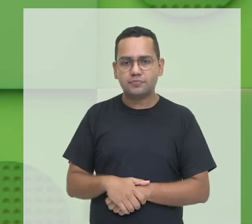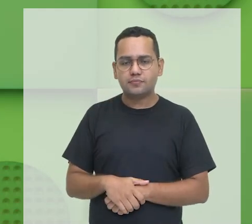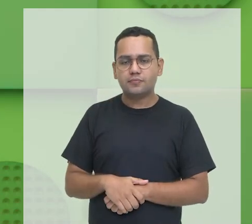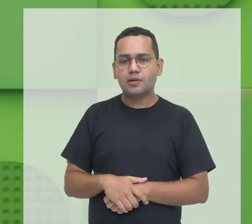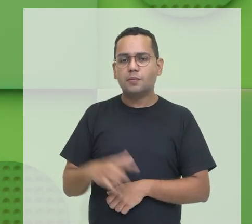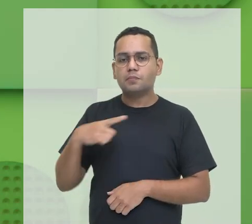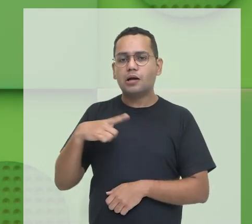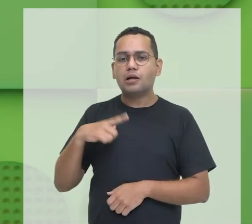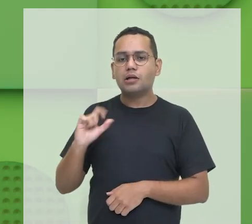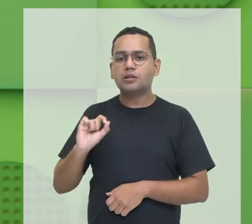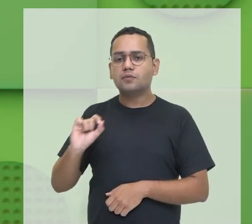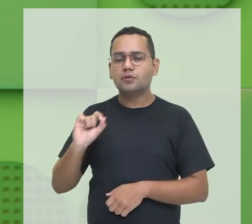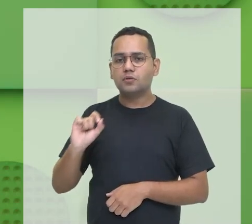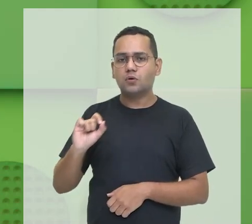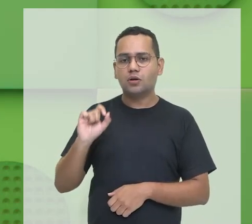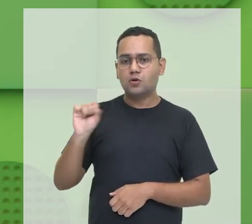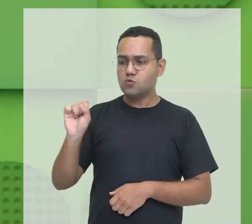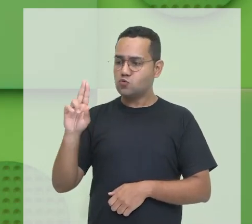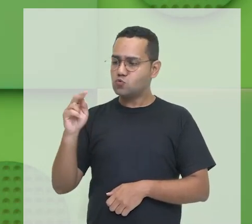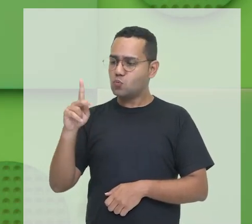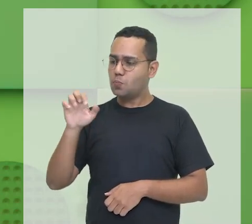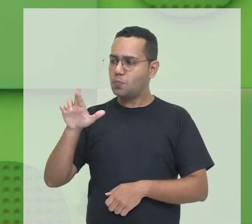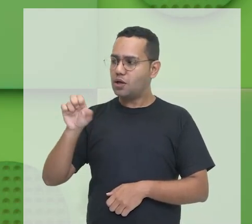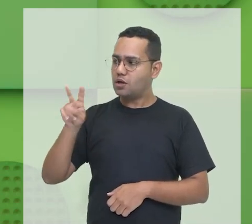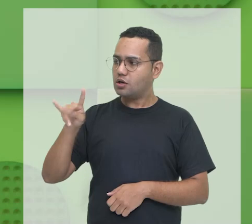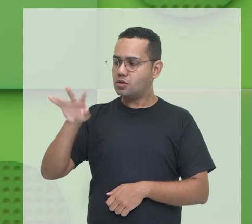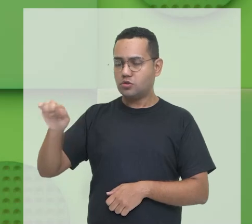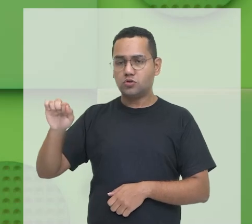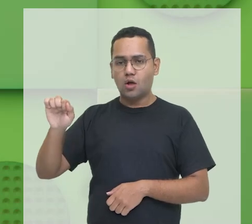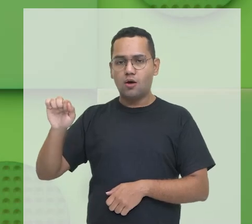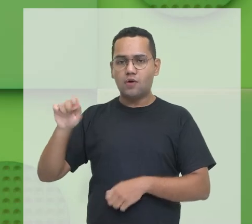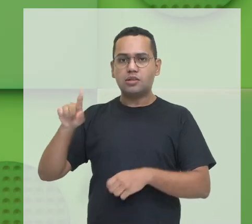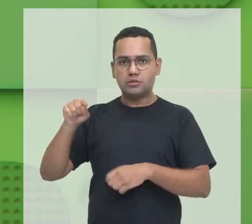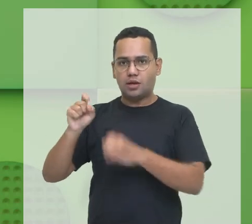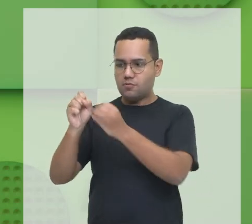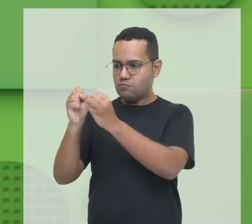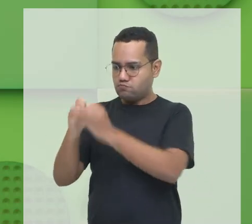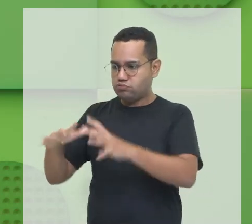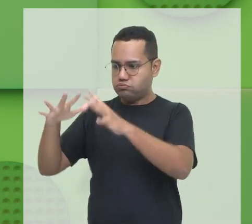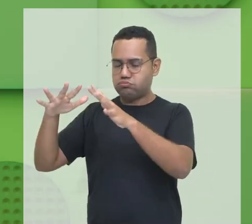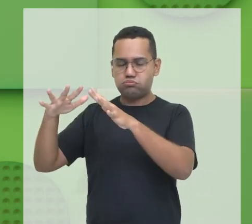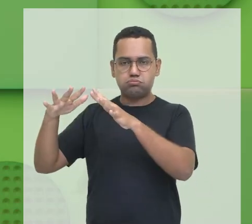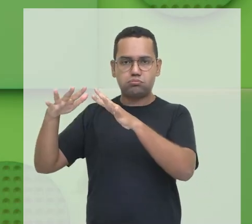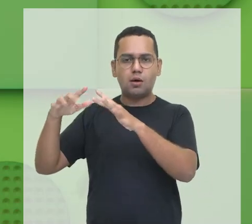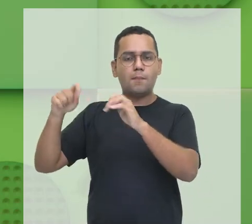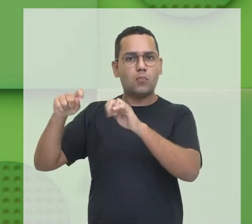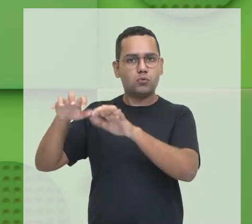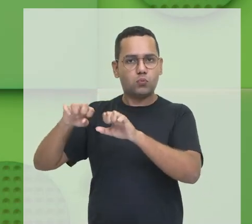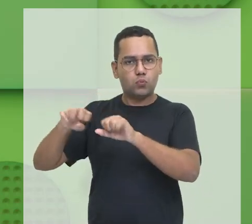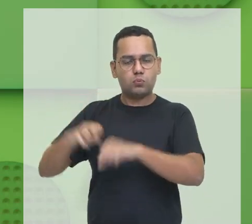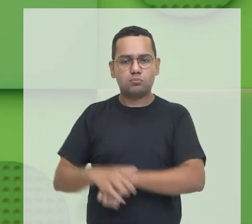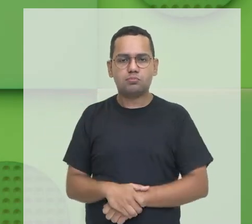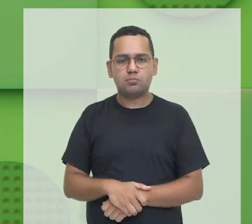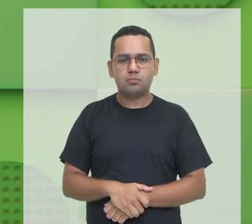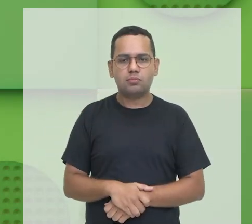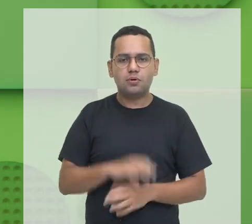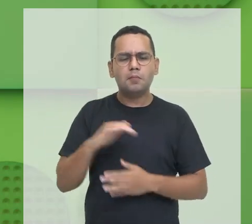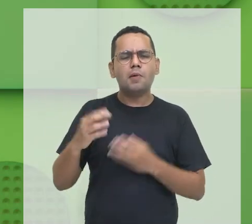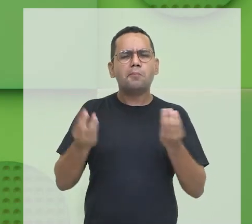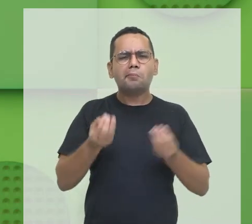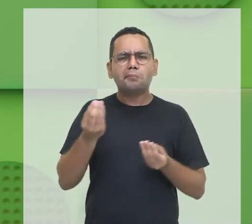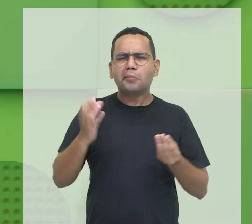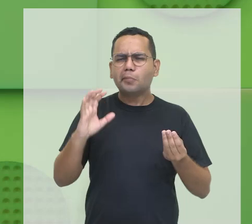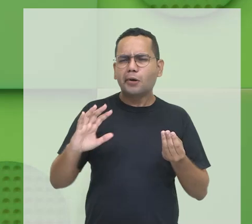de supernova. E eu vou demonstrar aqui através de um vídeo, né, para você conseguir visualizar como que ocorre, né, qual é